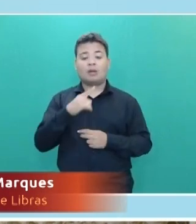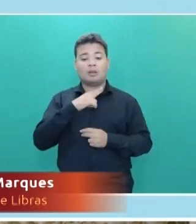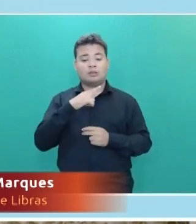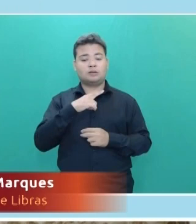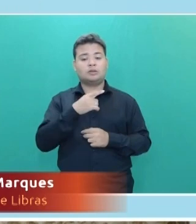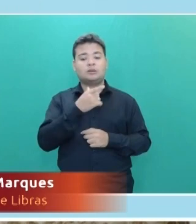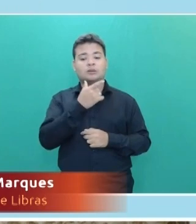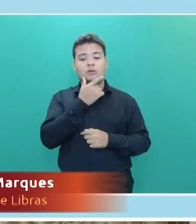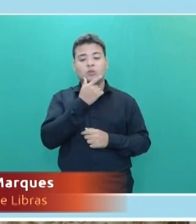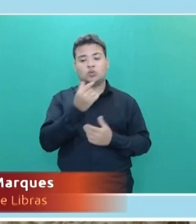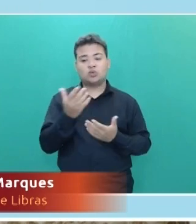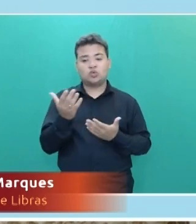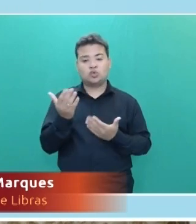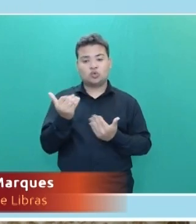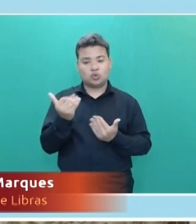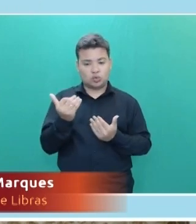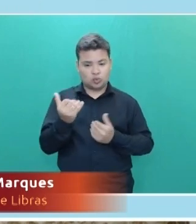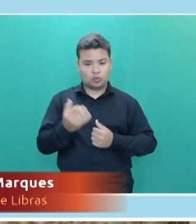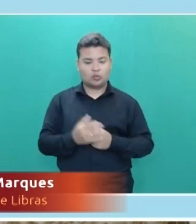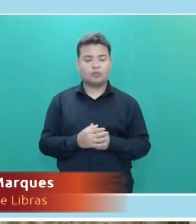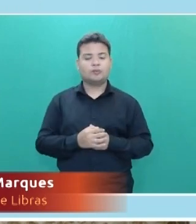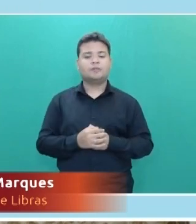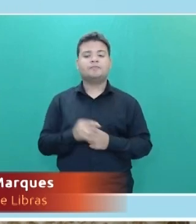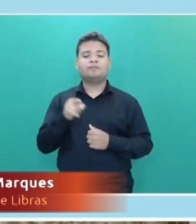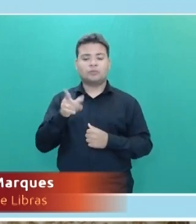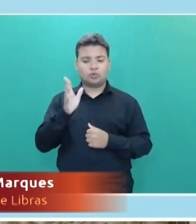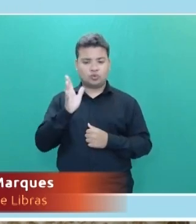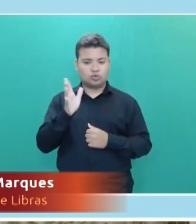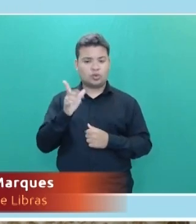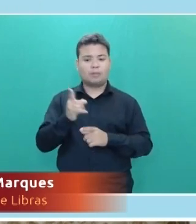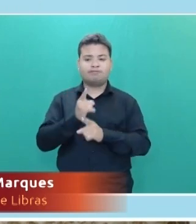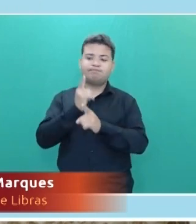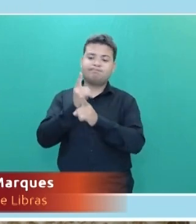jovem, na verdade, foi apreendido, né,